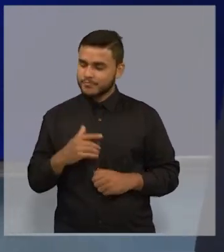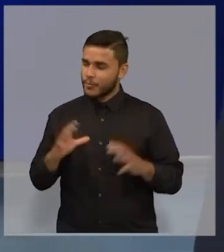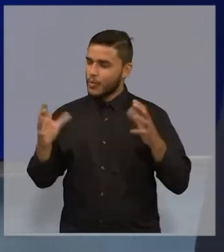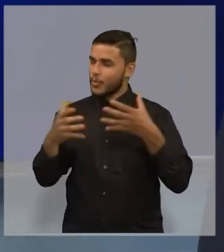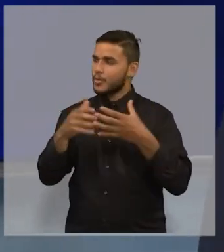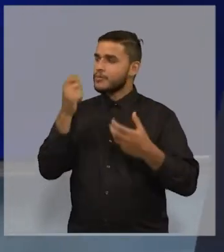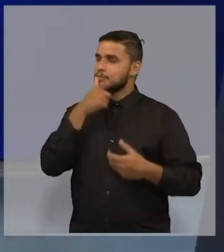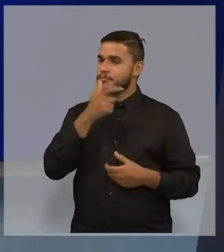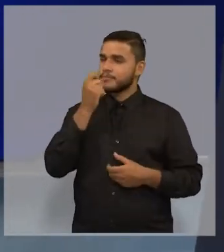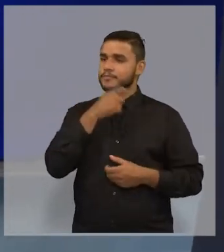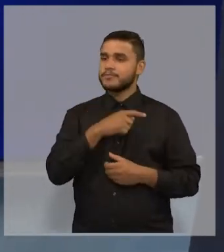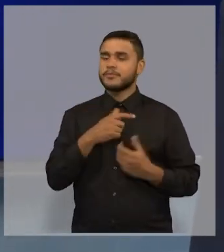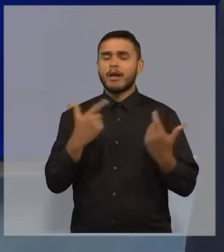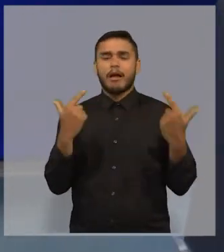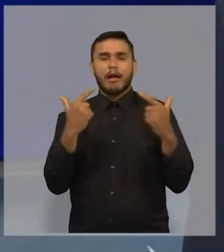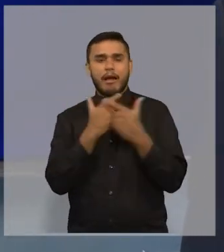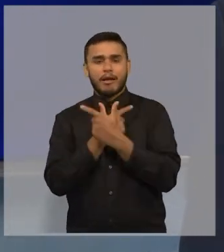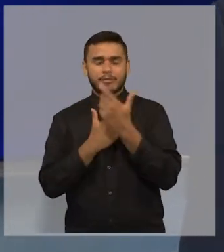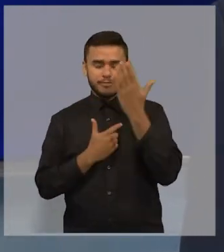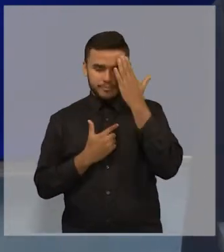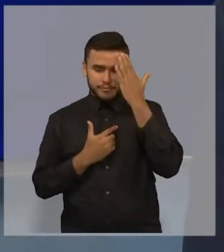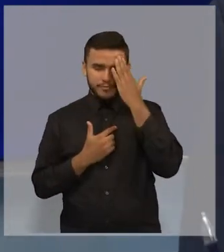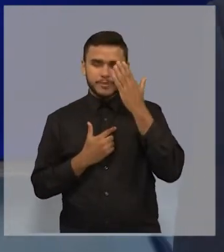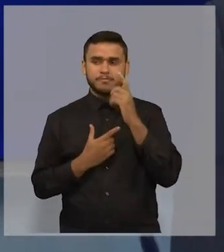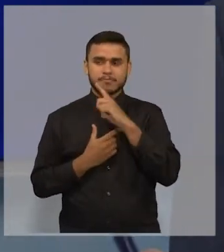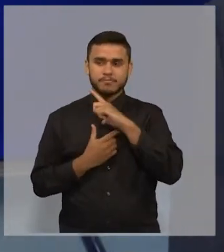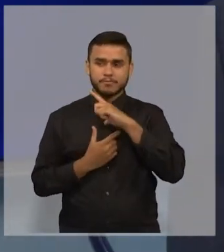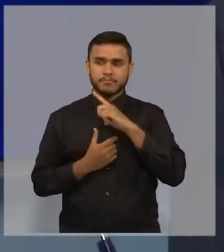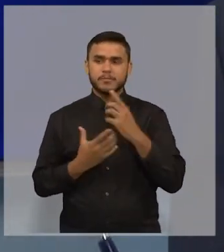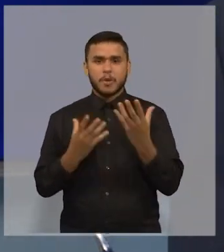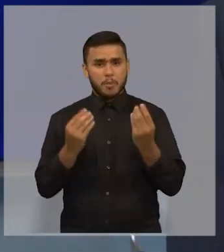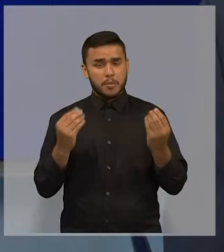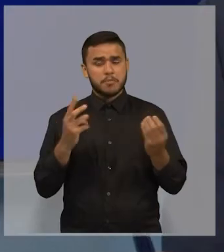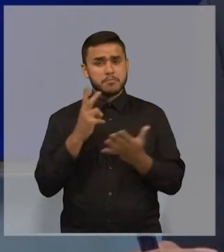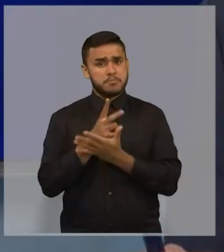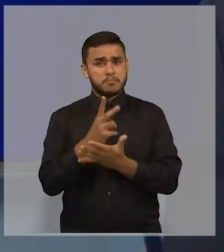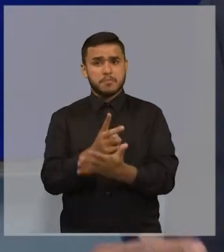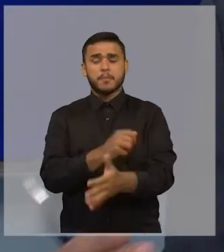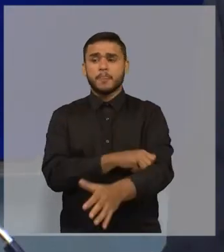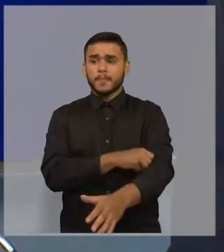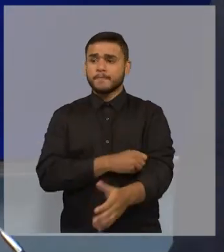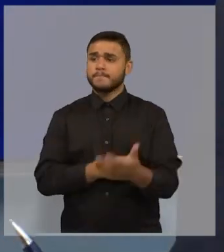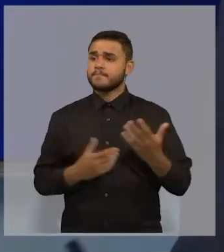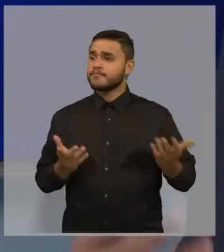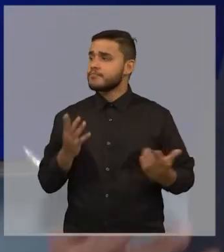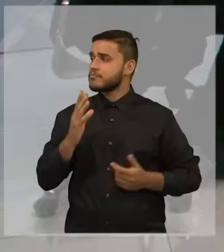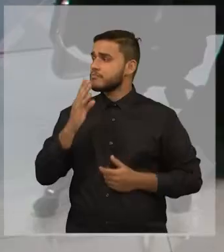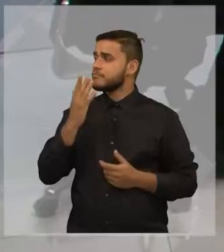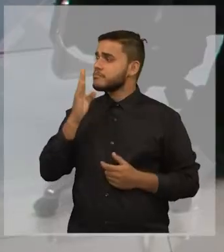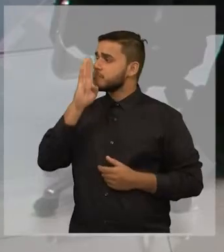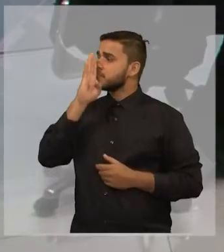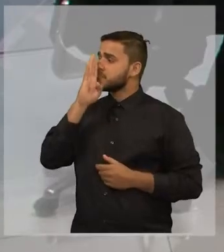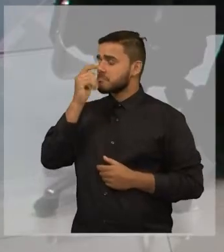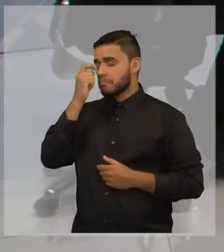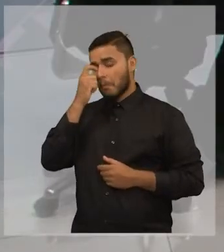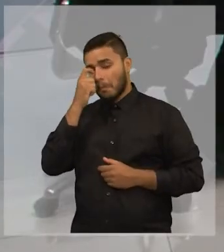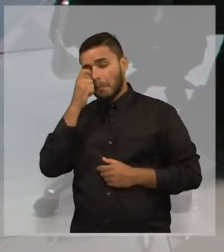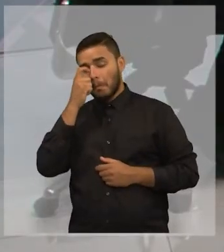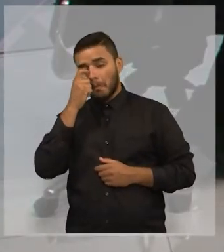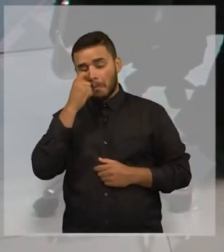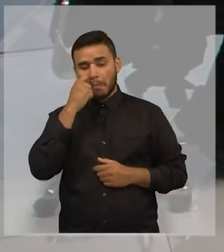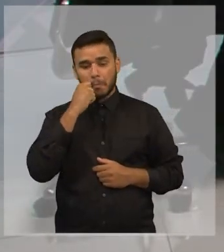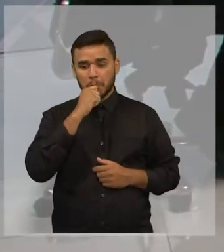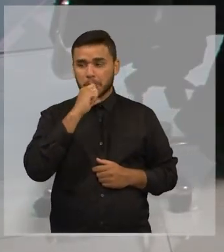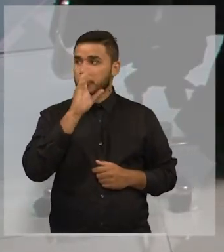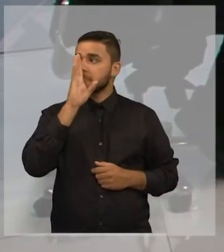humor, outrora tão atuantes, de críticas, de sátiras tão ácidas e bem-vindas todas,